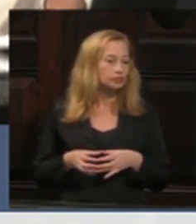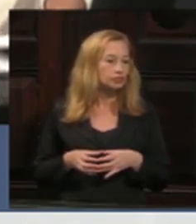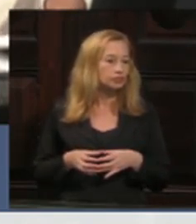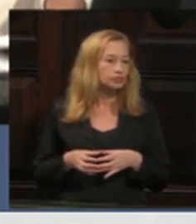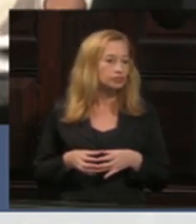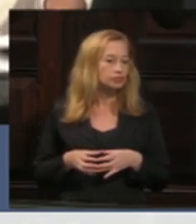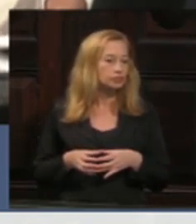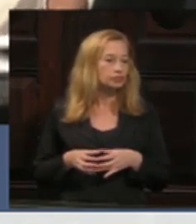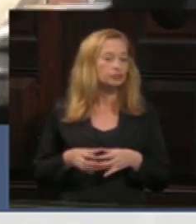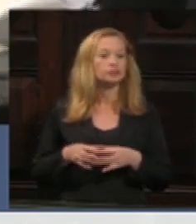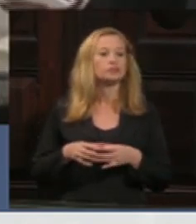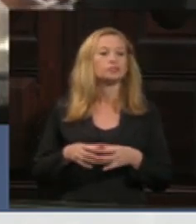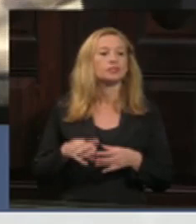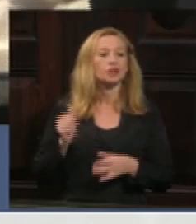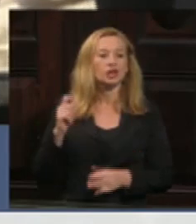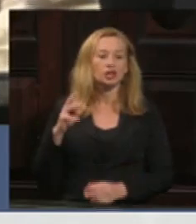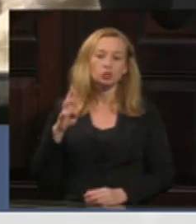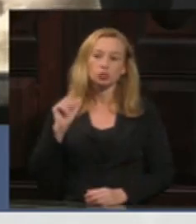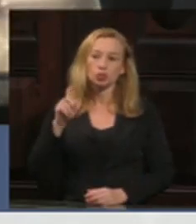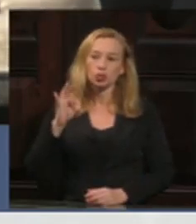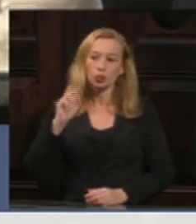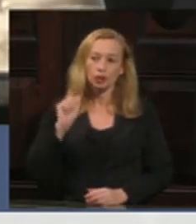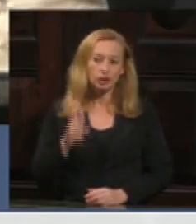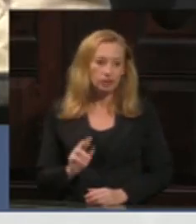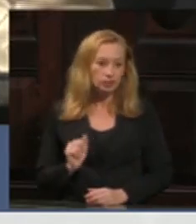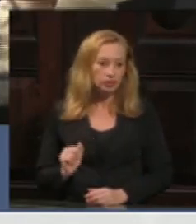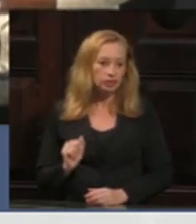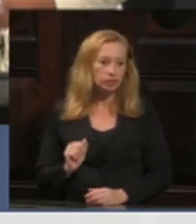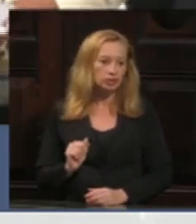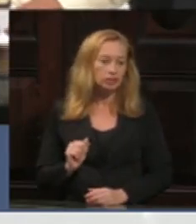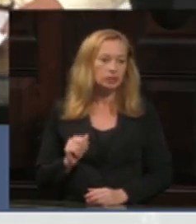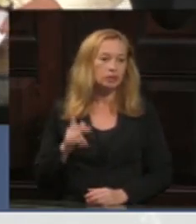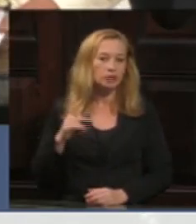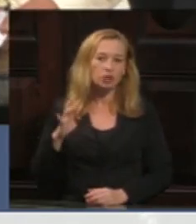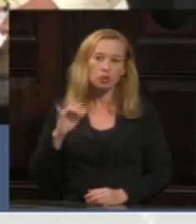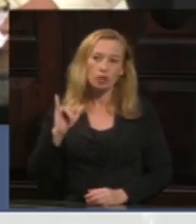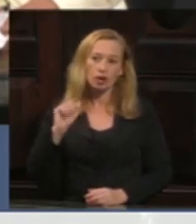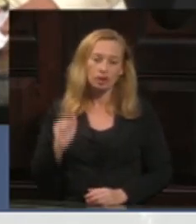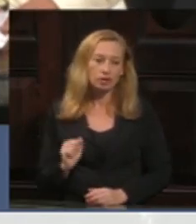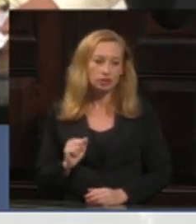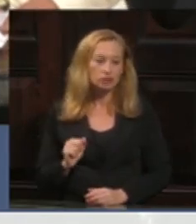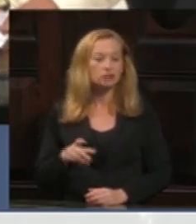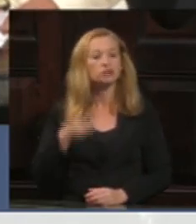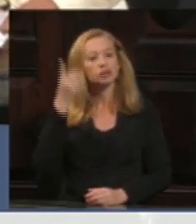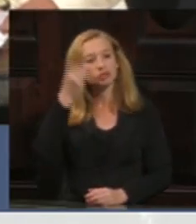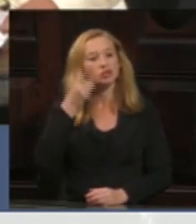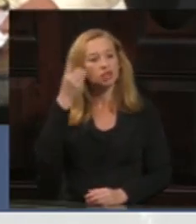de Agricultura, Pecuária, Política Rural, Agrária e Pesqueira, deputado João Peixoto.